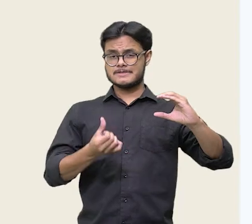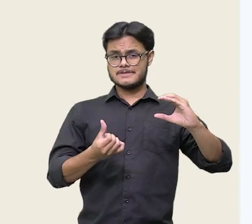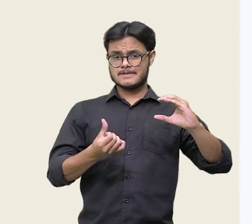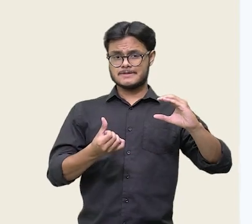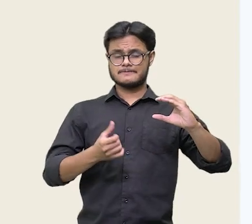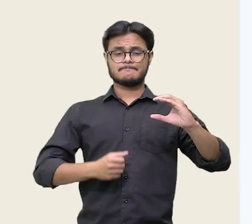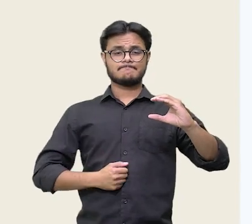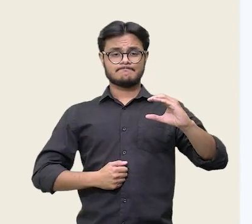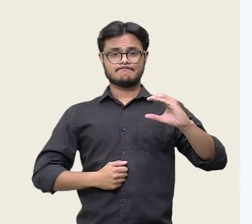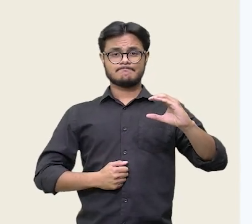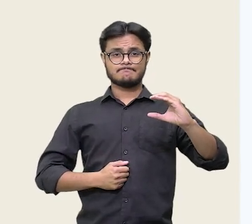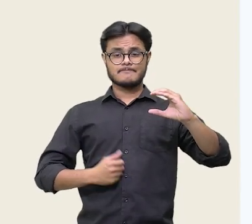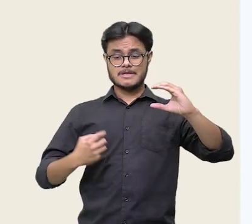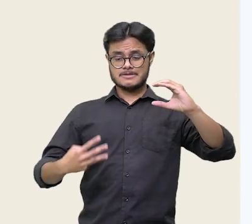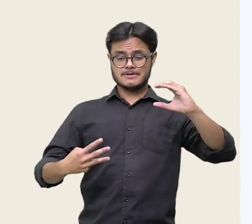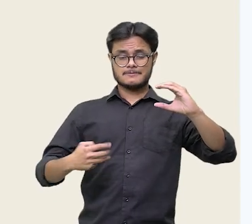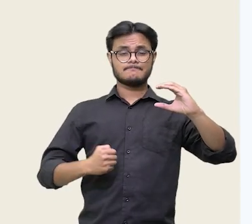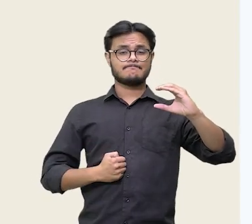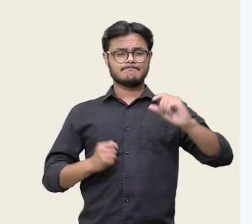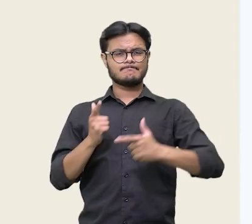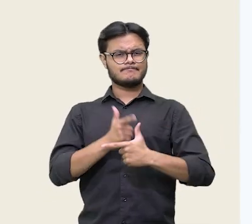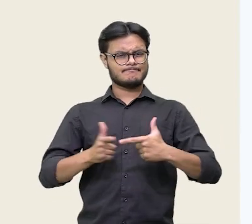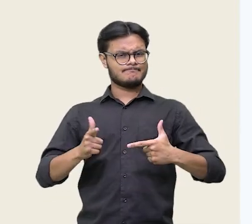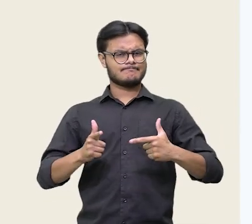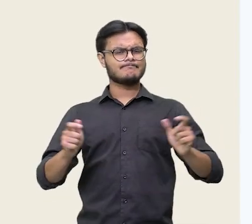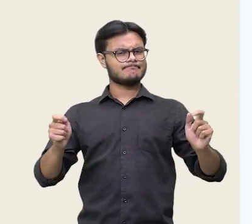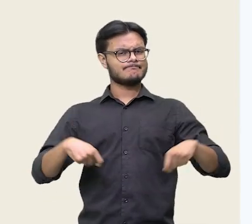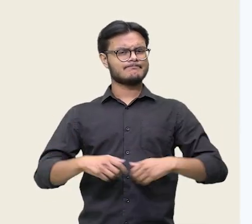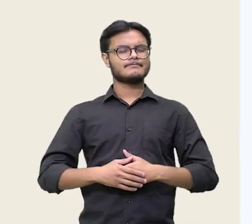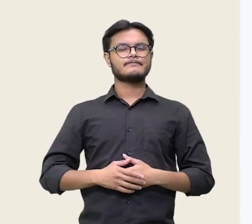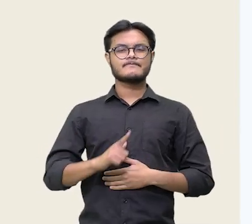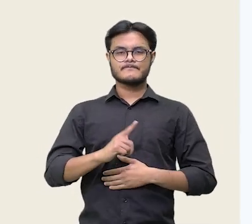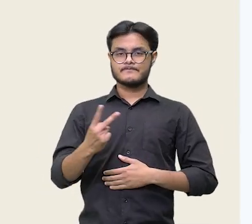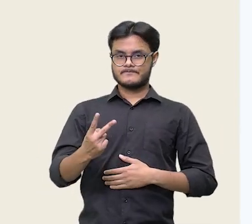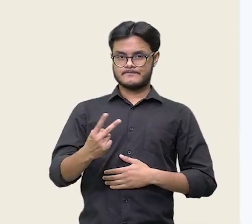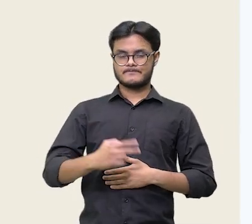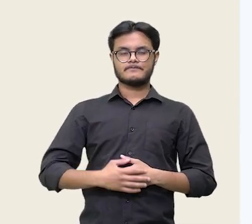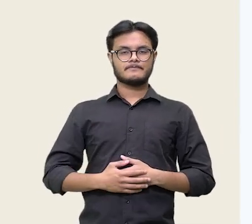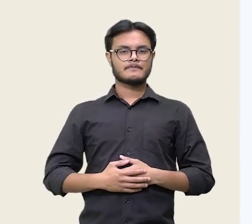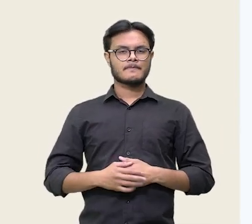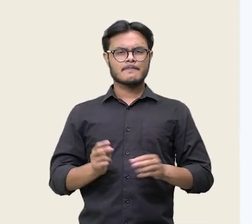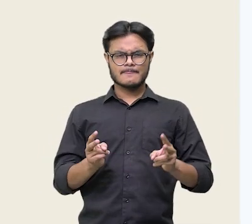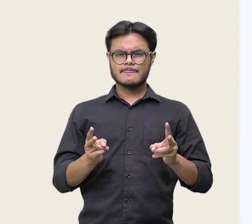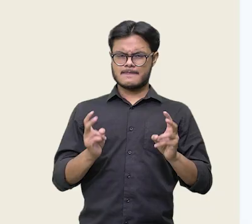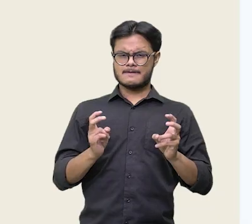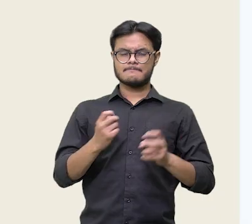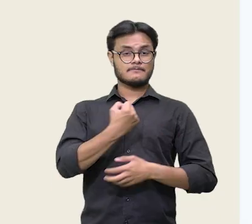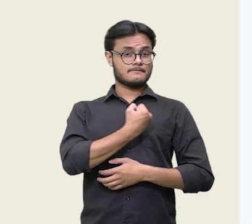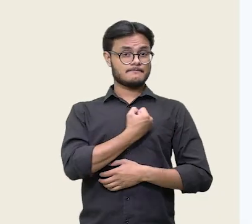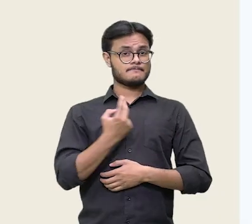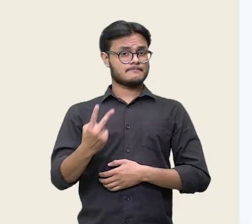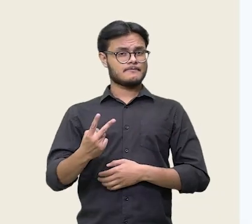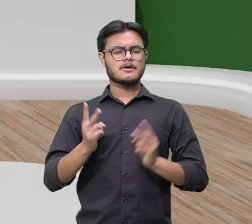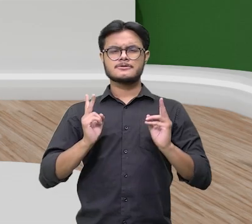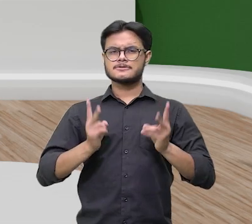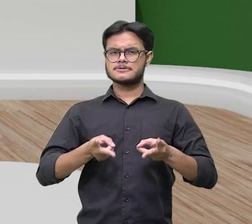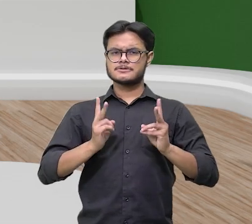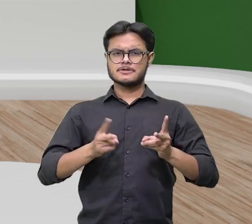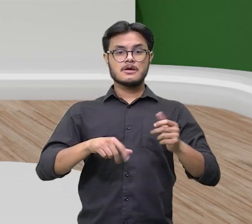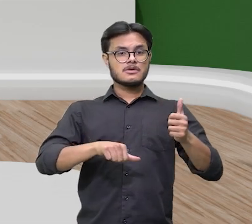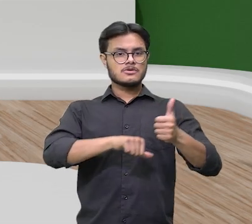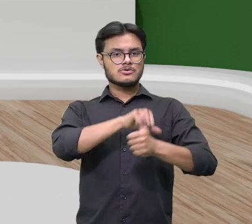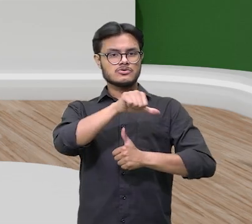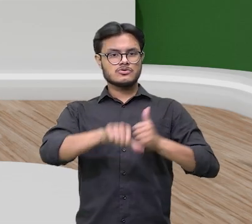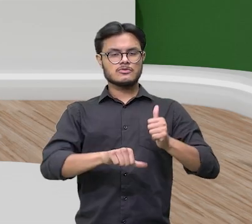a tensão é 6 e a corrente é 3. Dividindo 6 por 3, nós também temos 2. Então vejam que o valor da resistência é constante, ele não